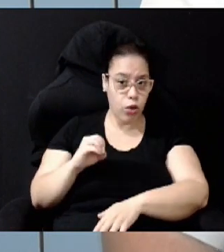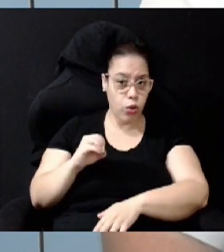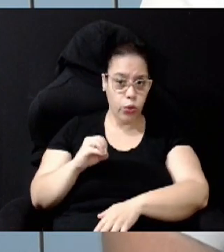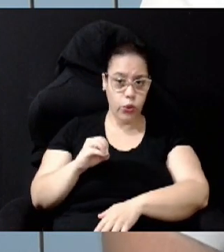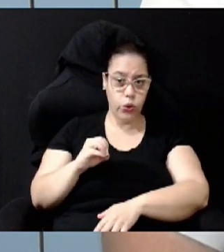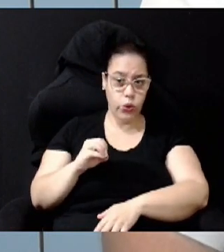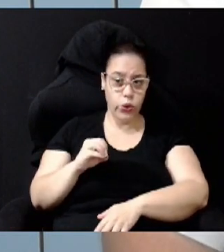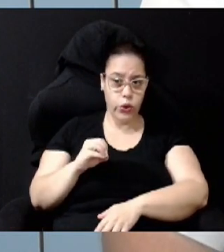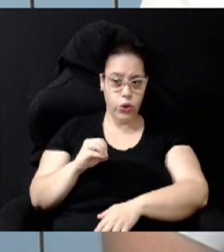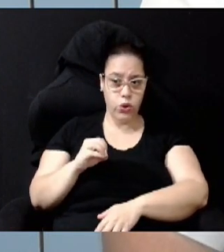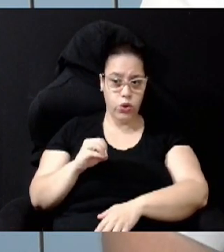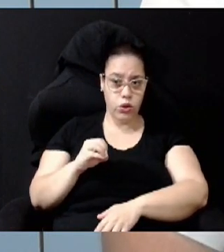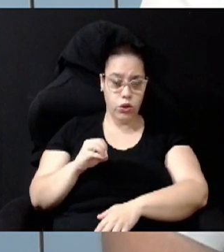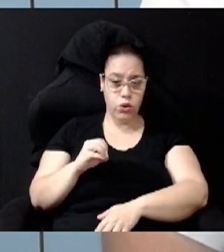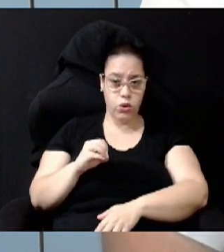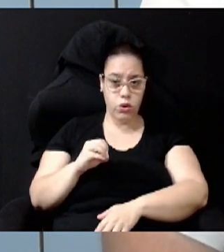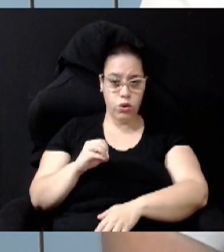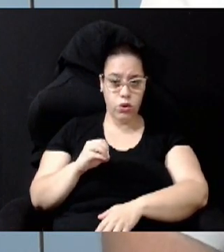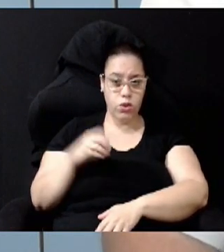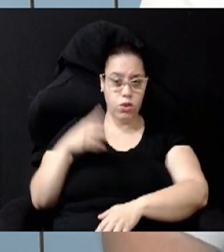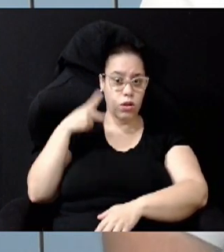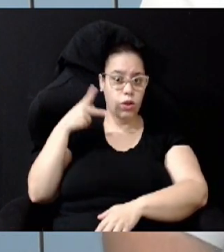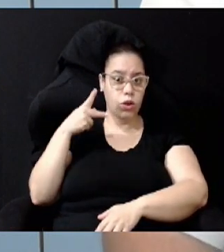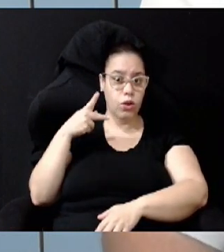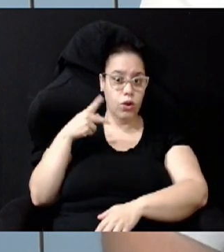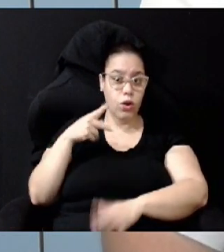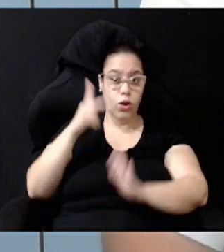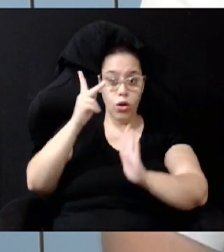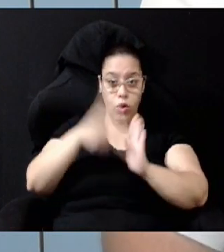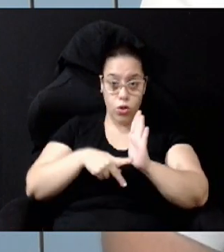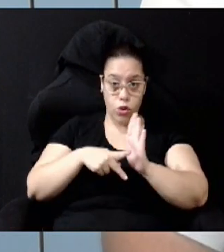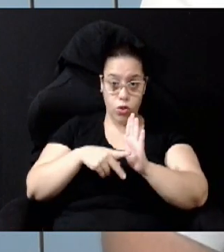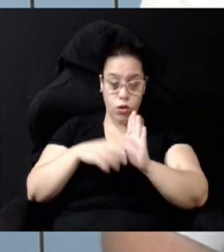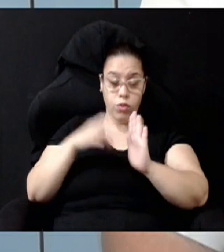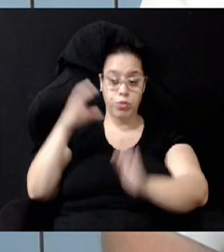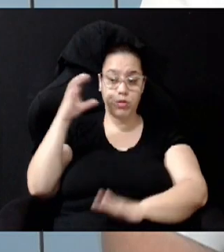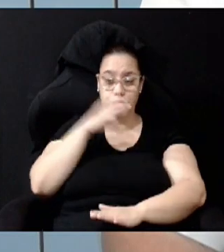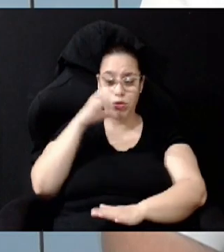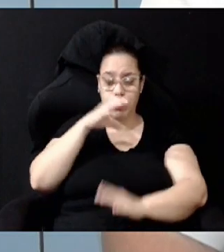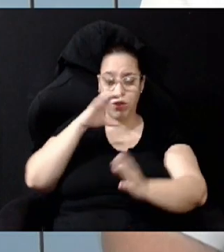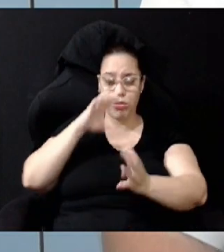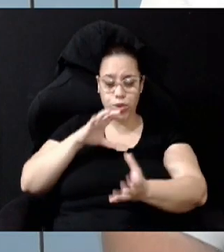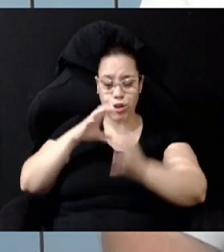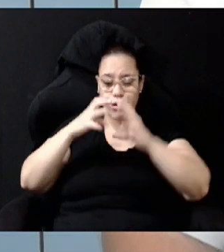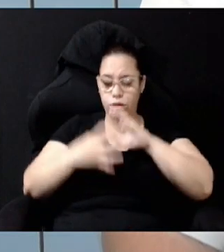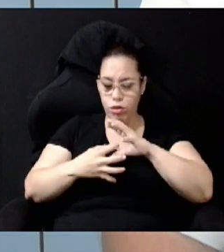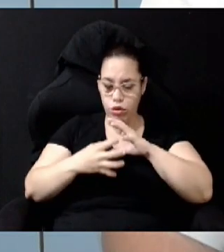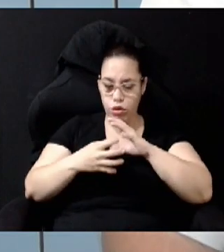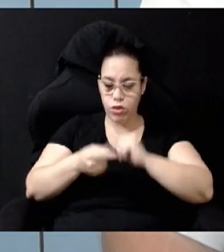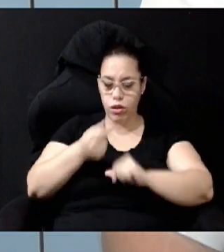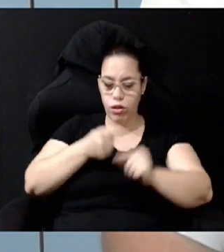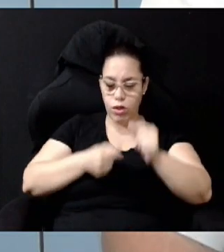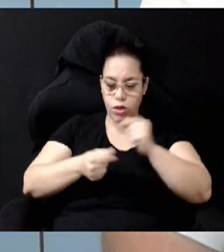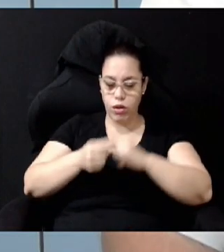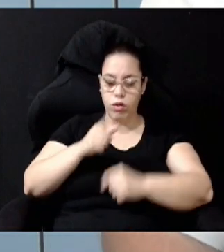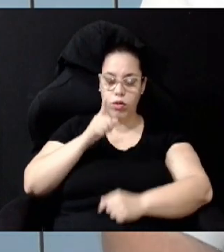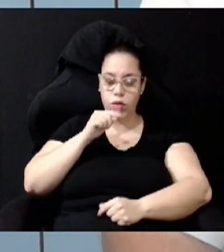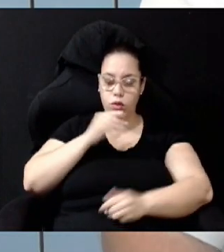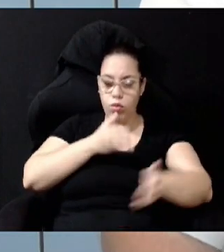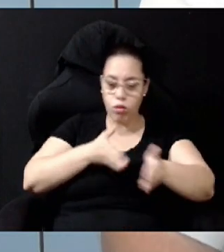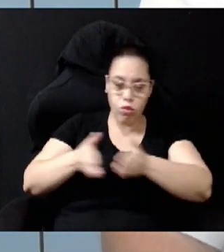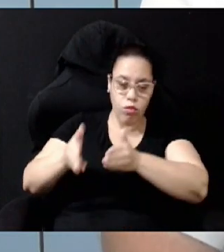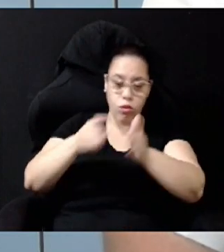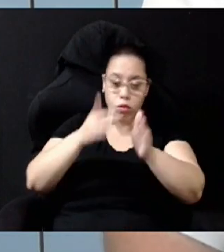política do próprio plano de emergência climática, de recursos hídricos, todos foram por decreto. Então, essa é